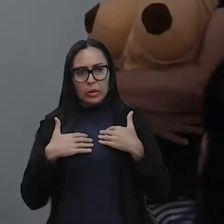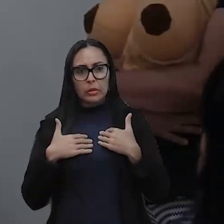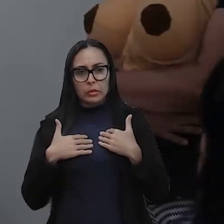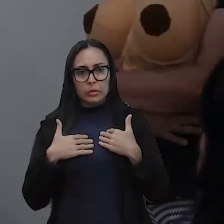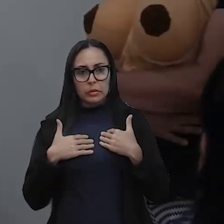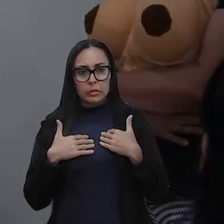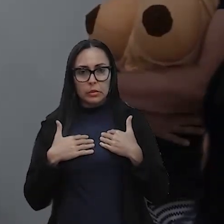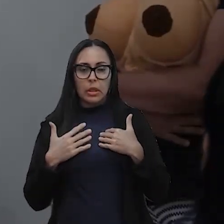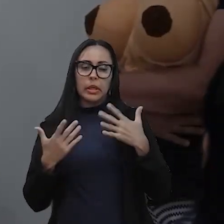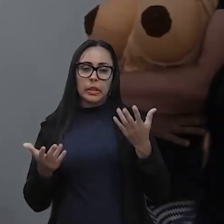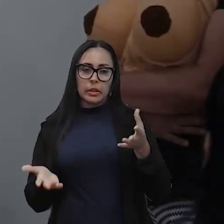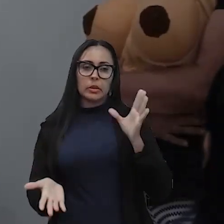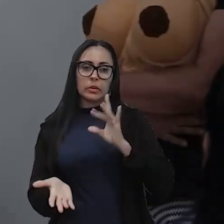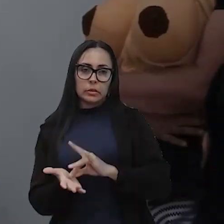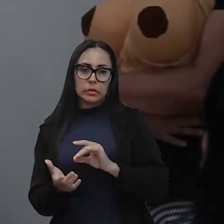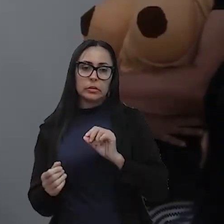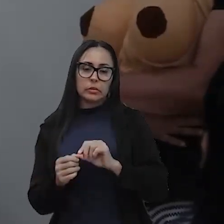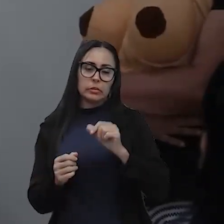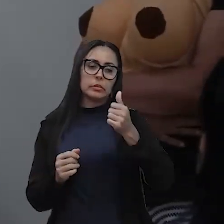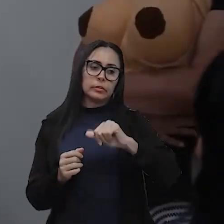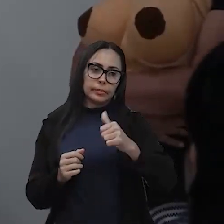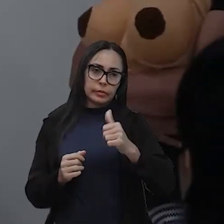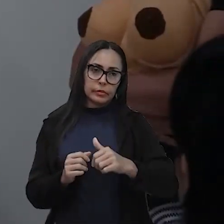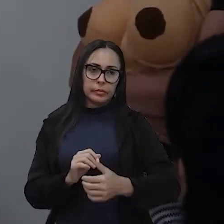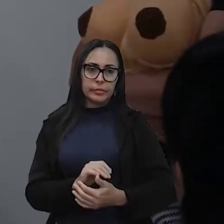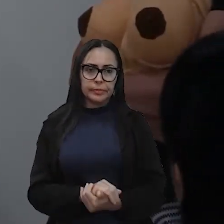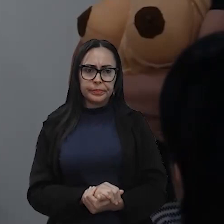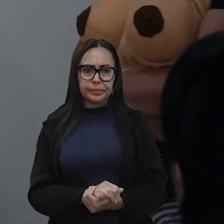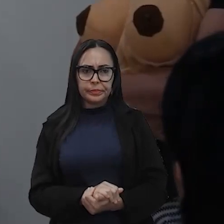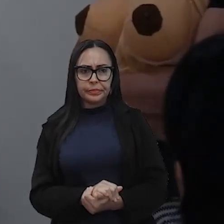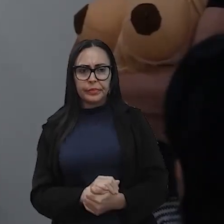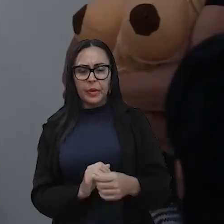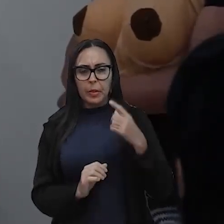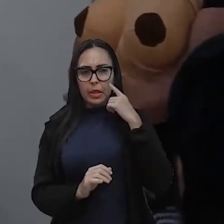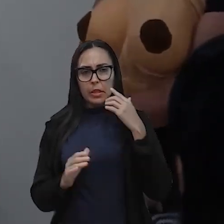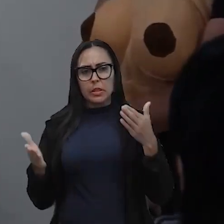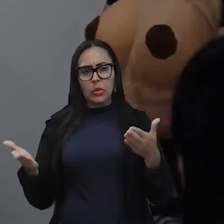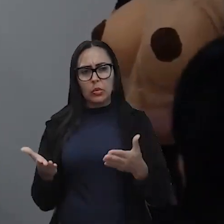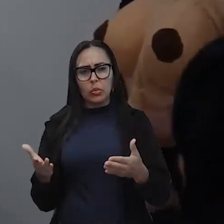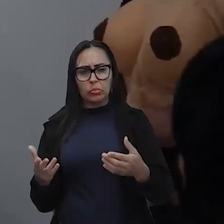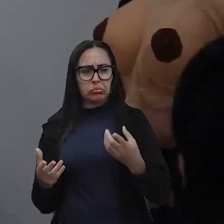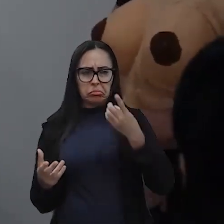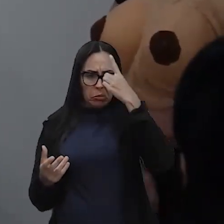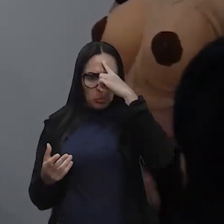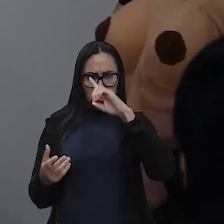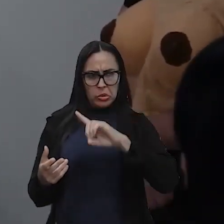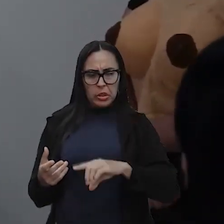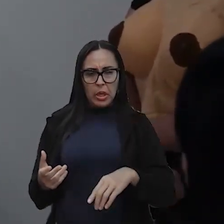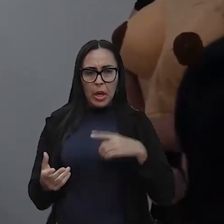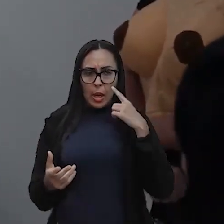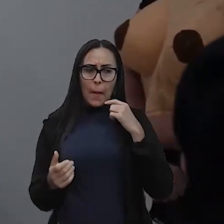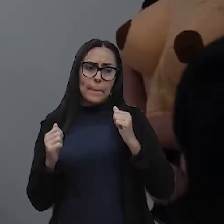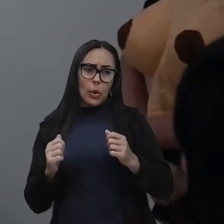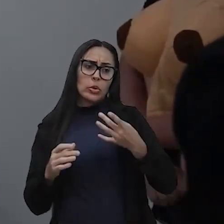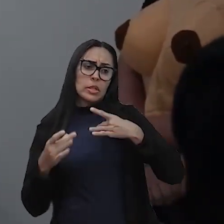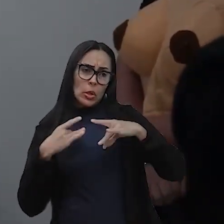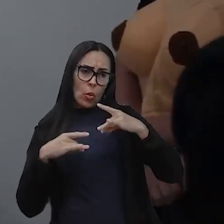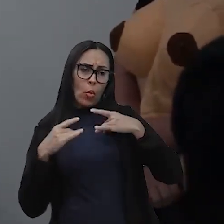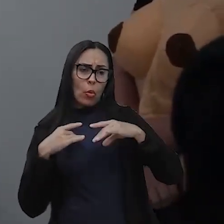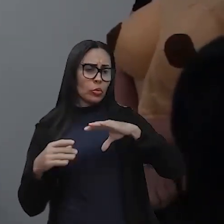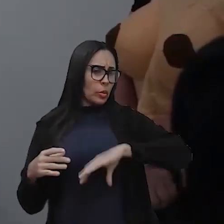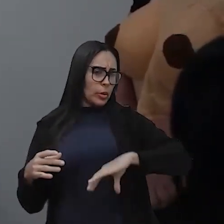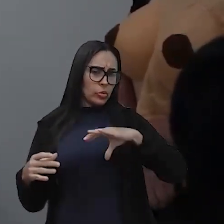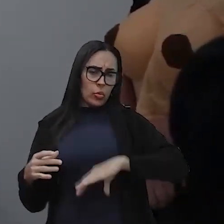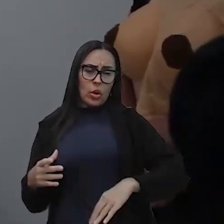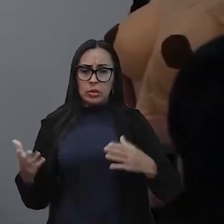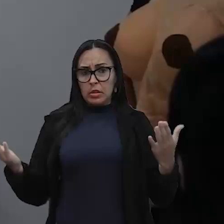tem que fazer uma avaliação. Mas se não, apareceu hoje, um dia, tal, pode ser até um hormônio do próprio ciclo menstrual que aconteça isso.